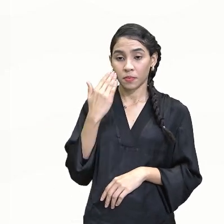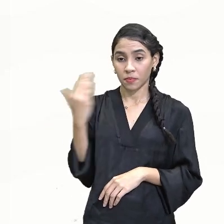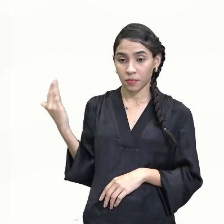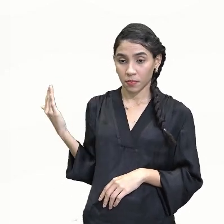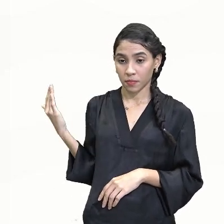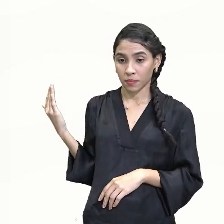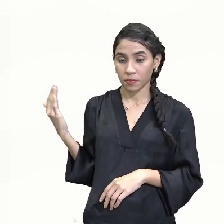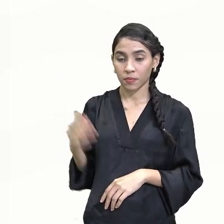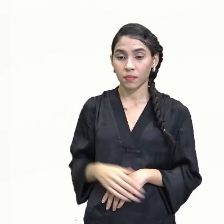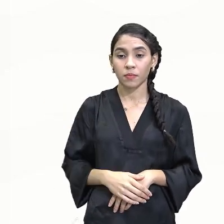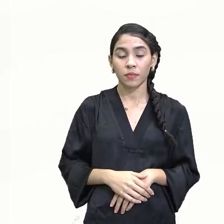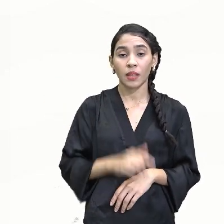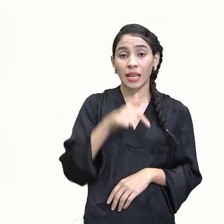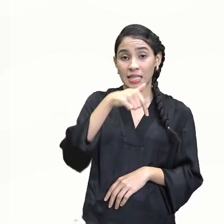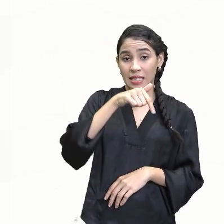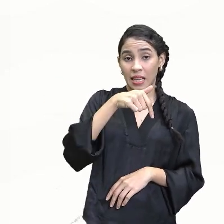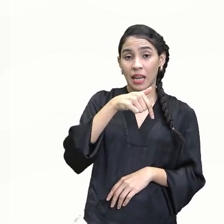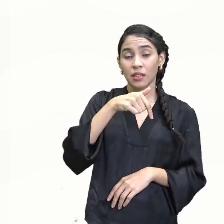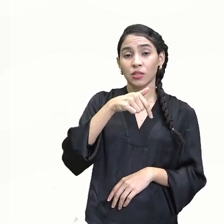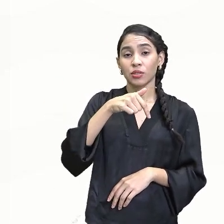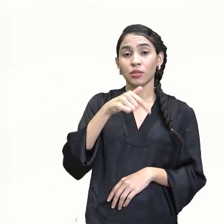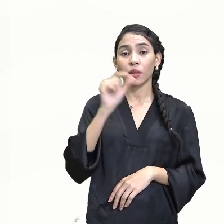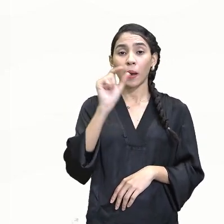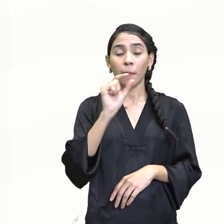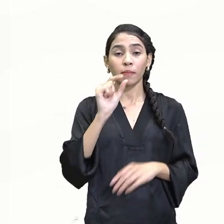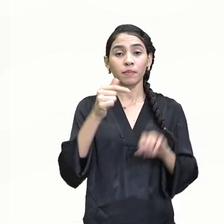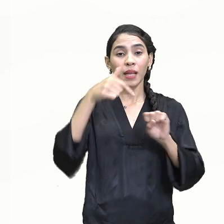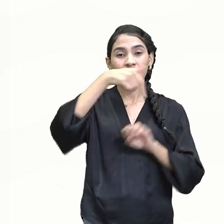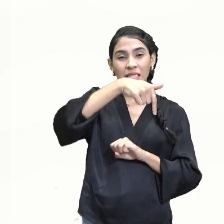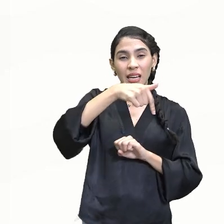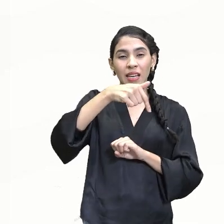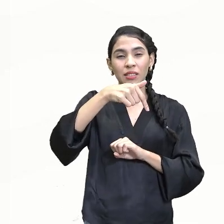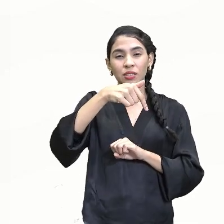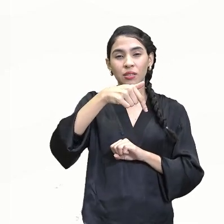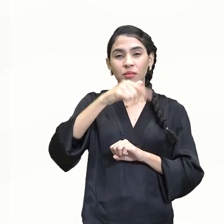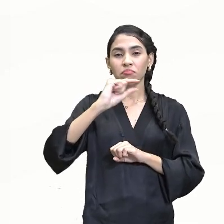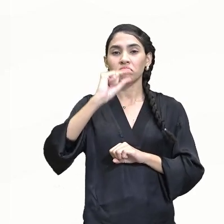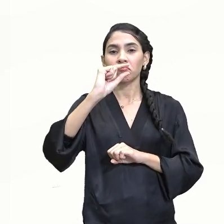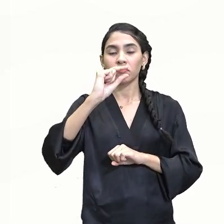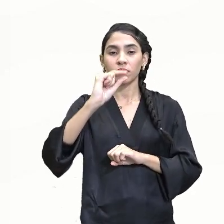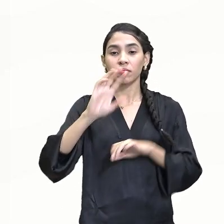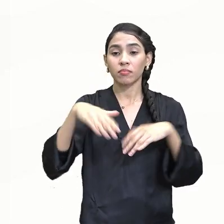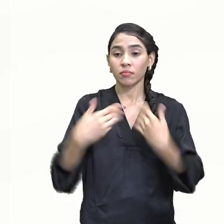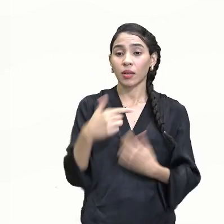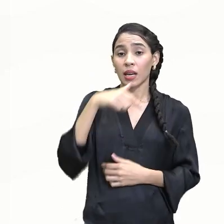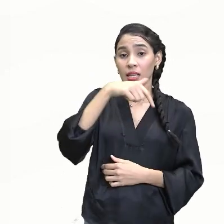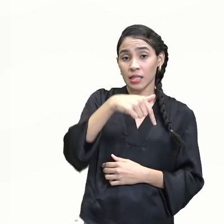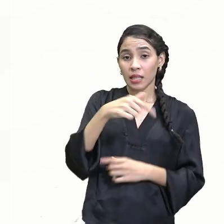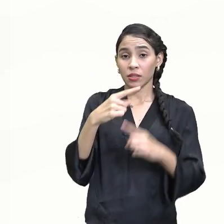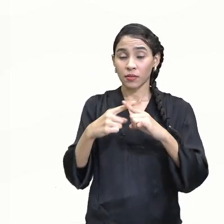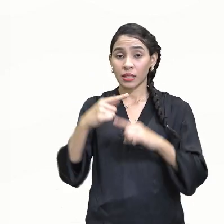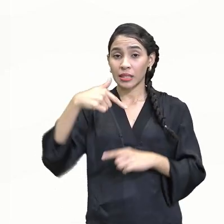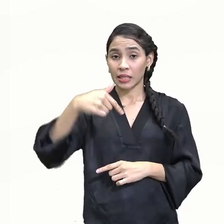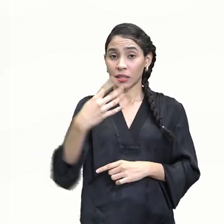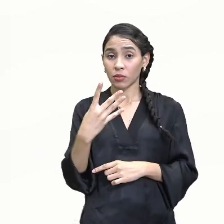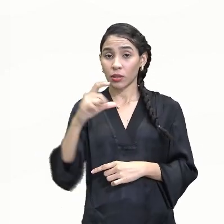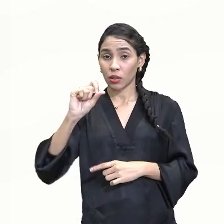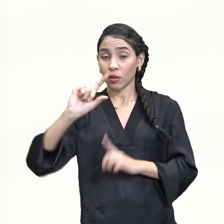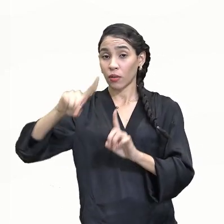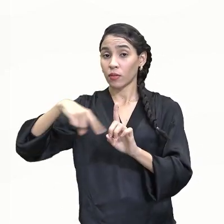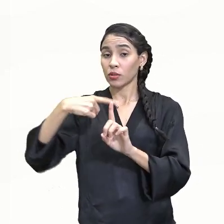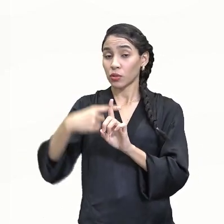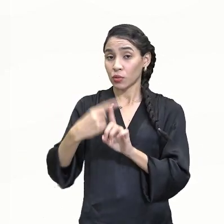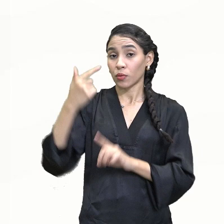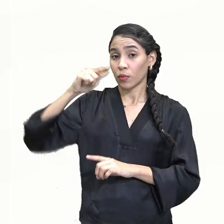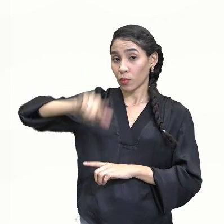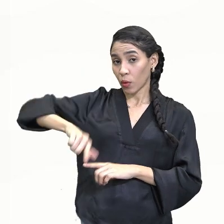7 elevado a quanto vai ser igual a 343? 7 vezes 7 é 49. Se eu multiplicar mais uma